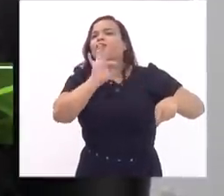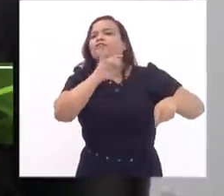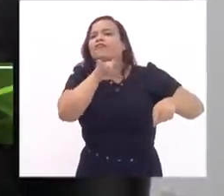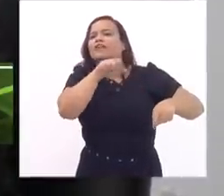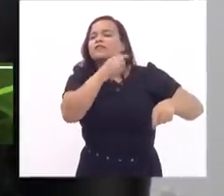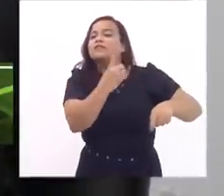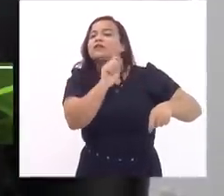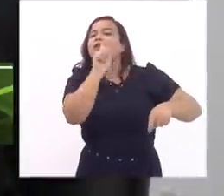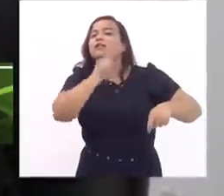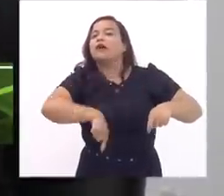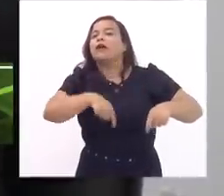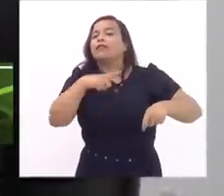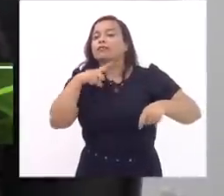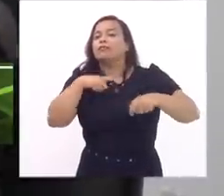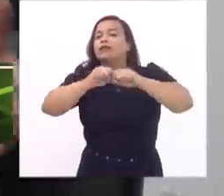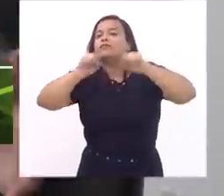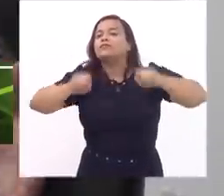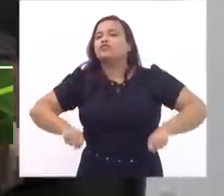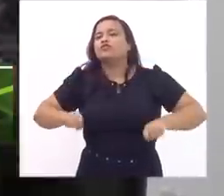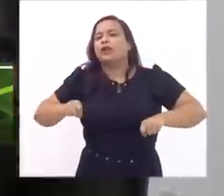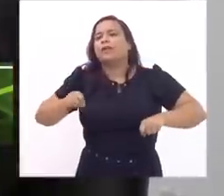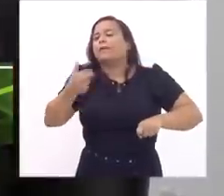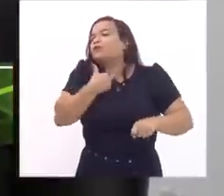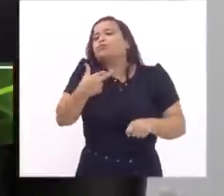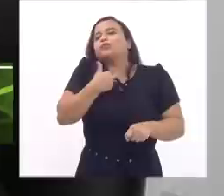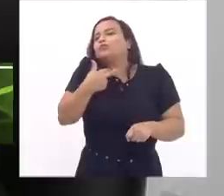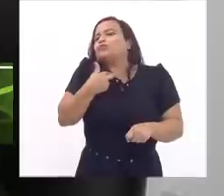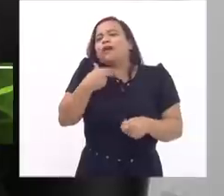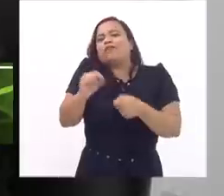Um sistema que inviabiliza a execução